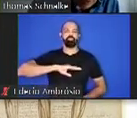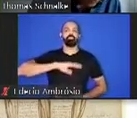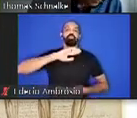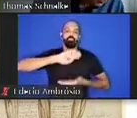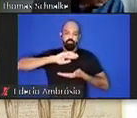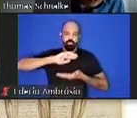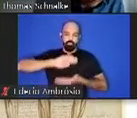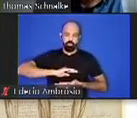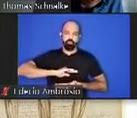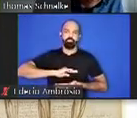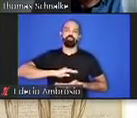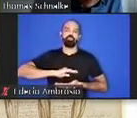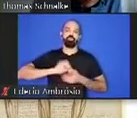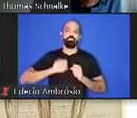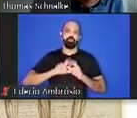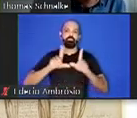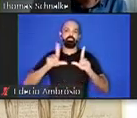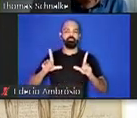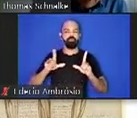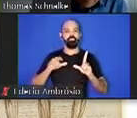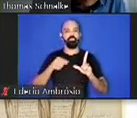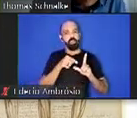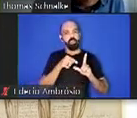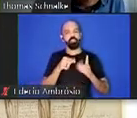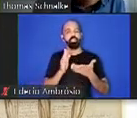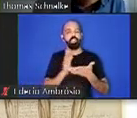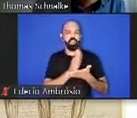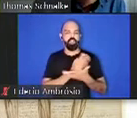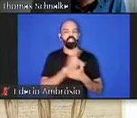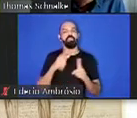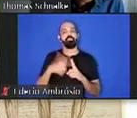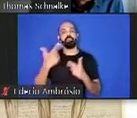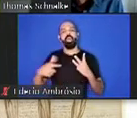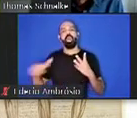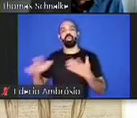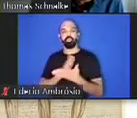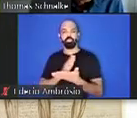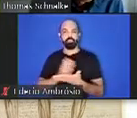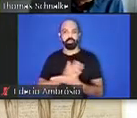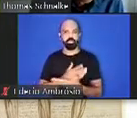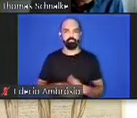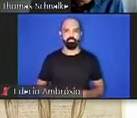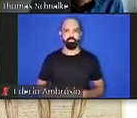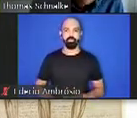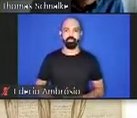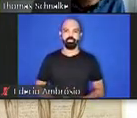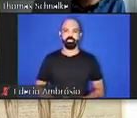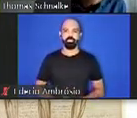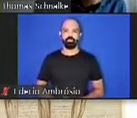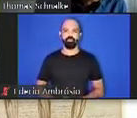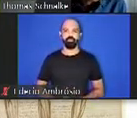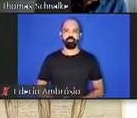repetida, não só nesse tratado, mas também em outros. Muito bem.